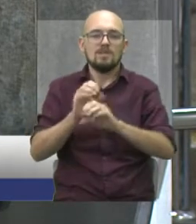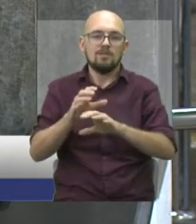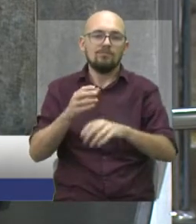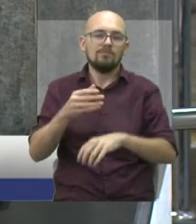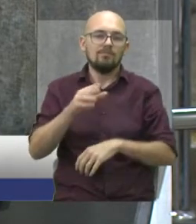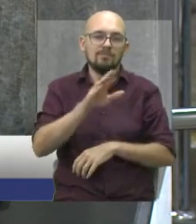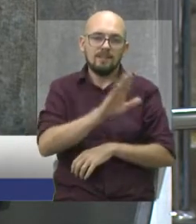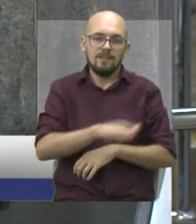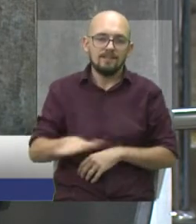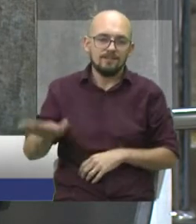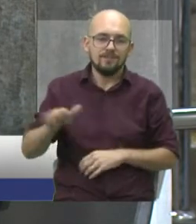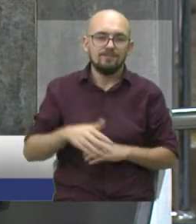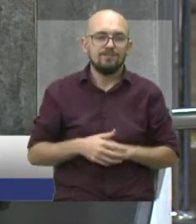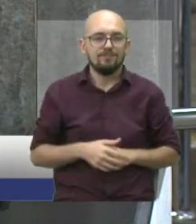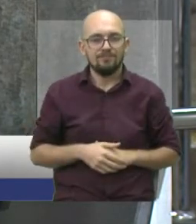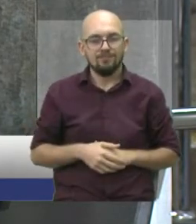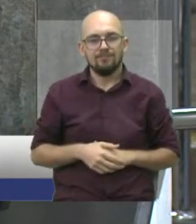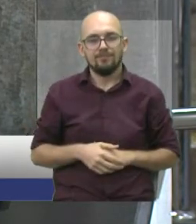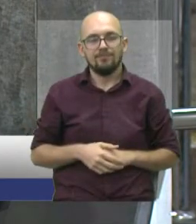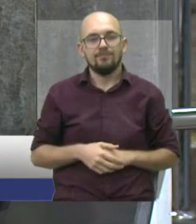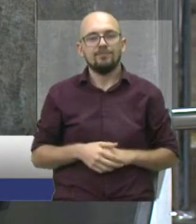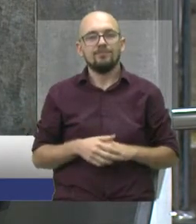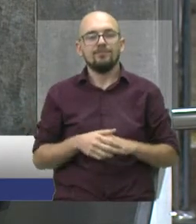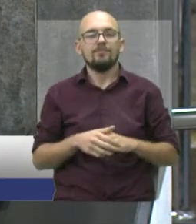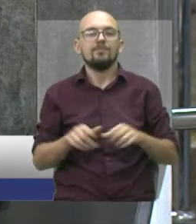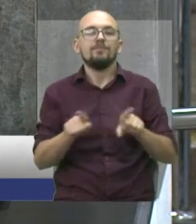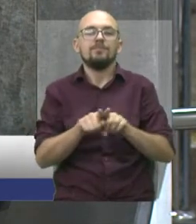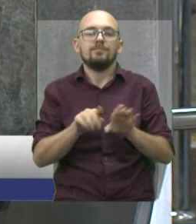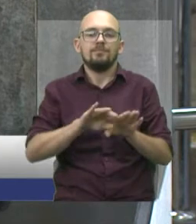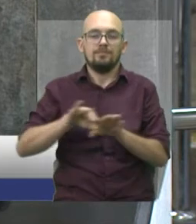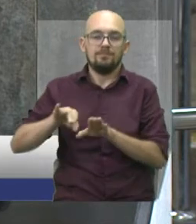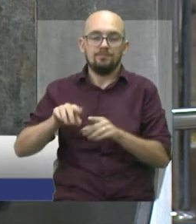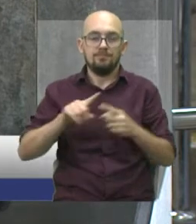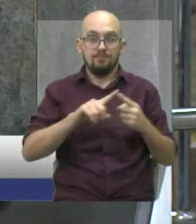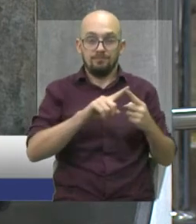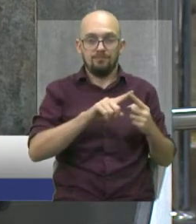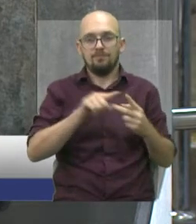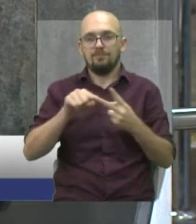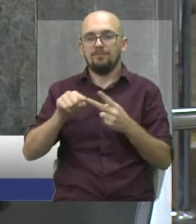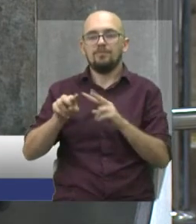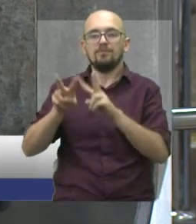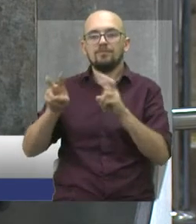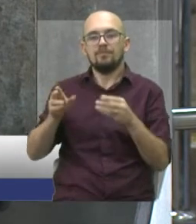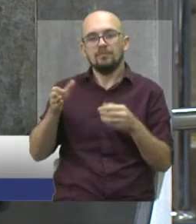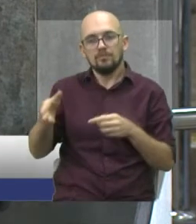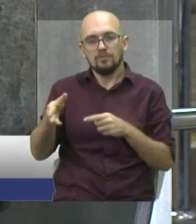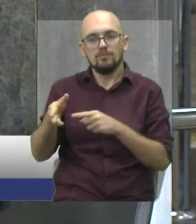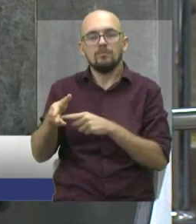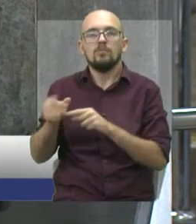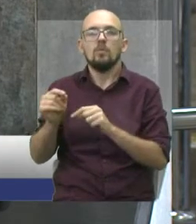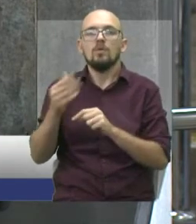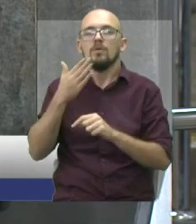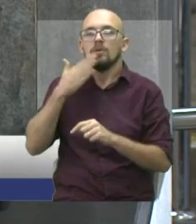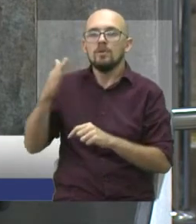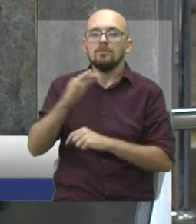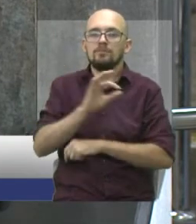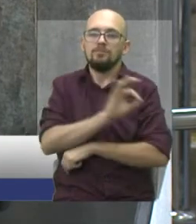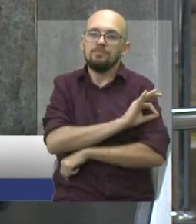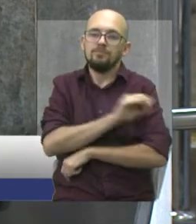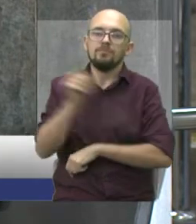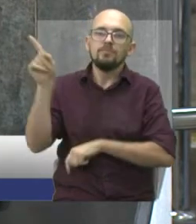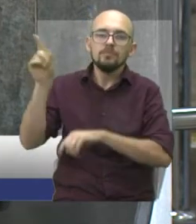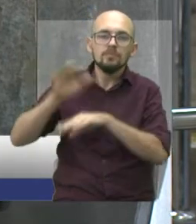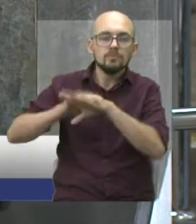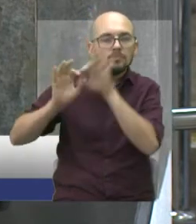maternal. Também, um outro requerimento ao senhor prefeito municipal que elabore um projeto com o objetivo